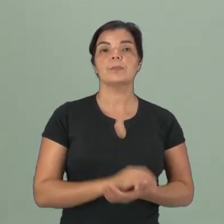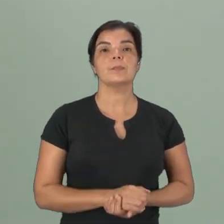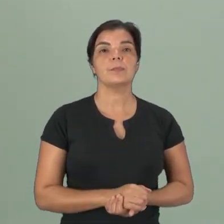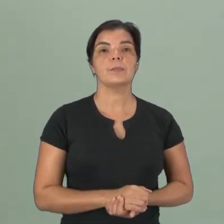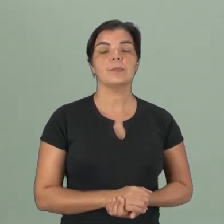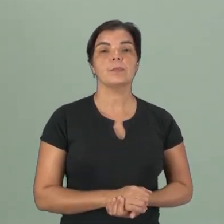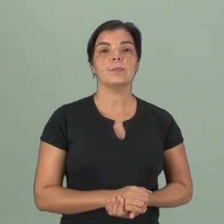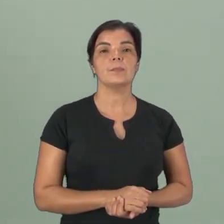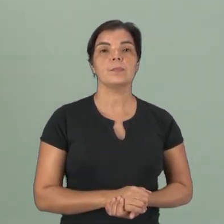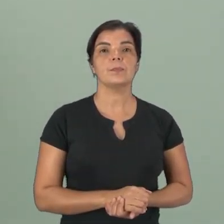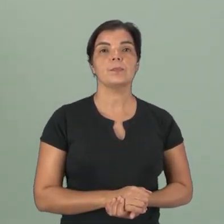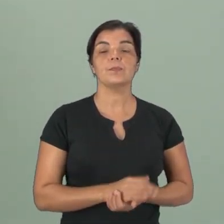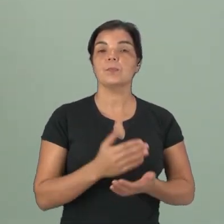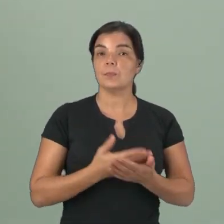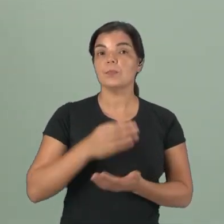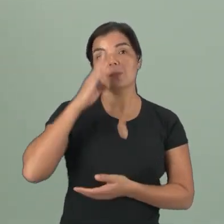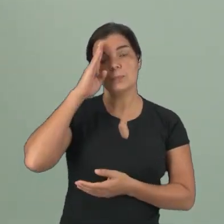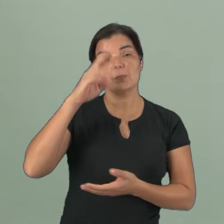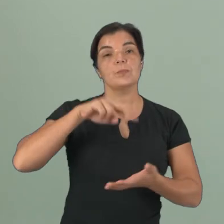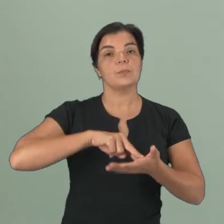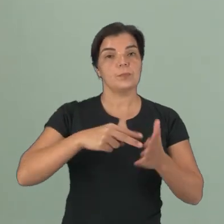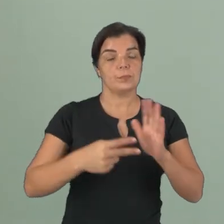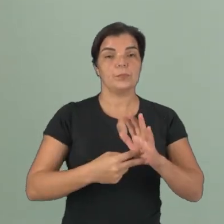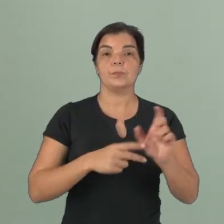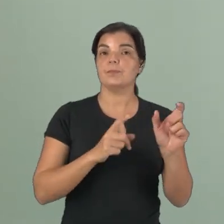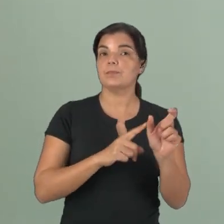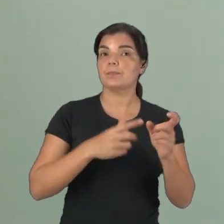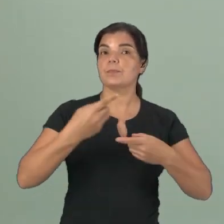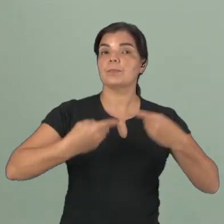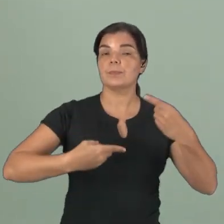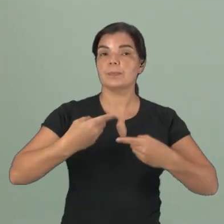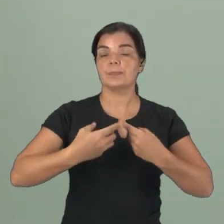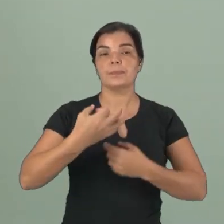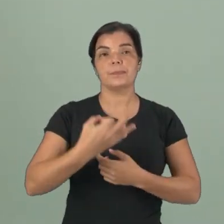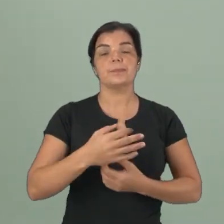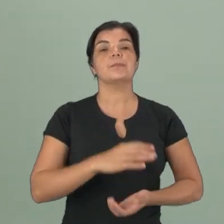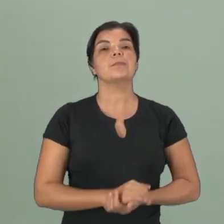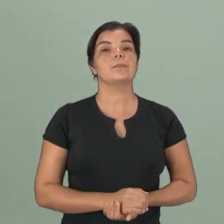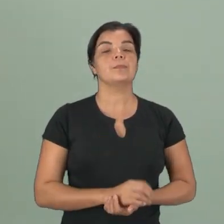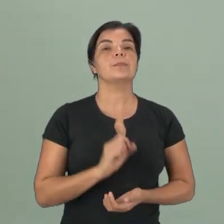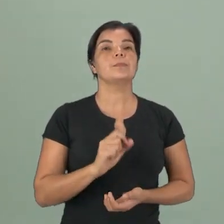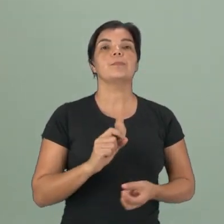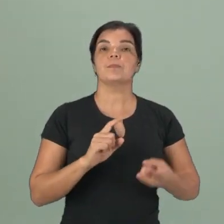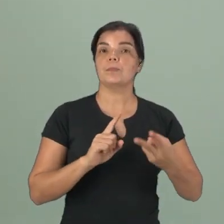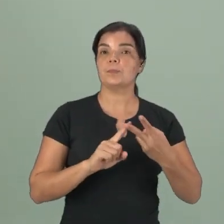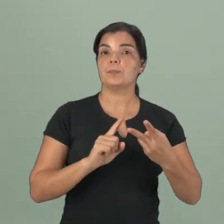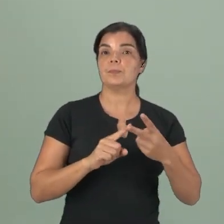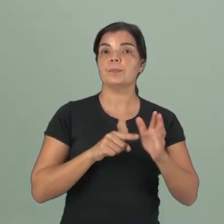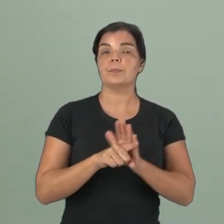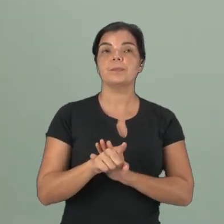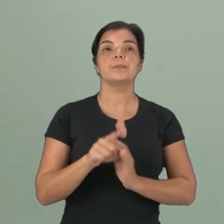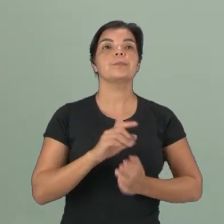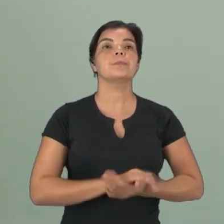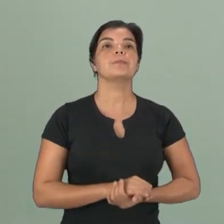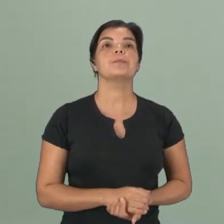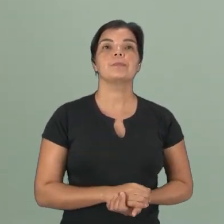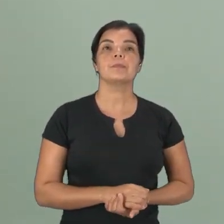Então, é esse o principal significado da palavra política, certo? Do que é a política. Segunda